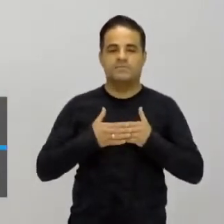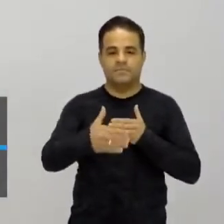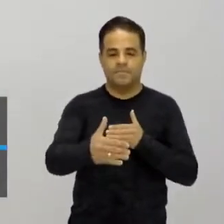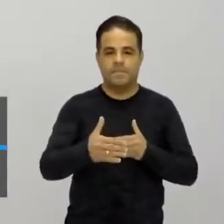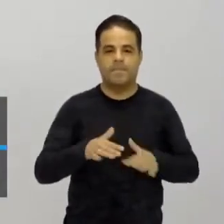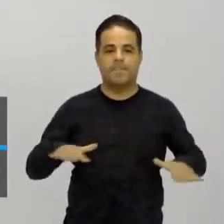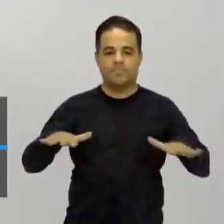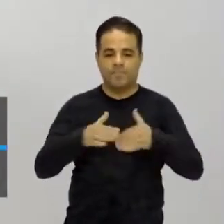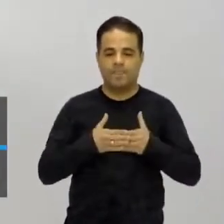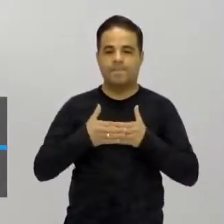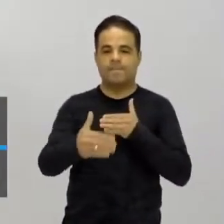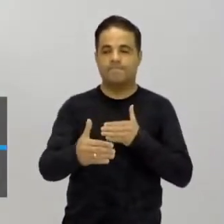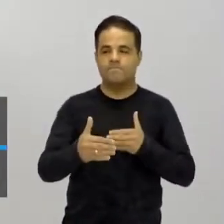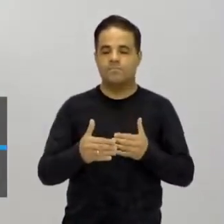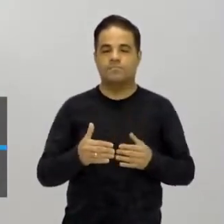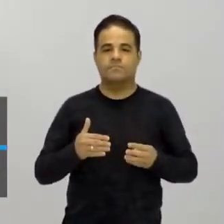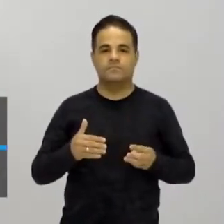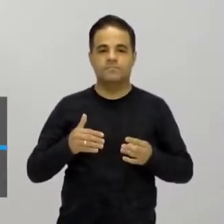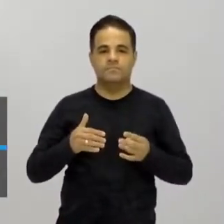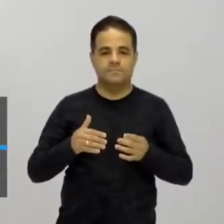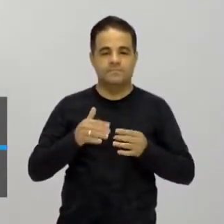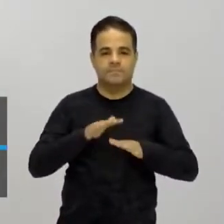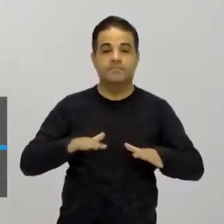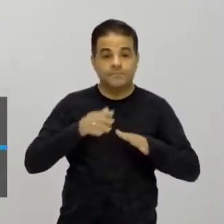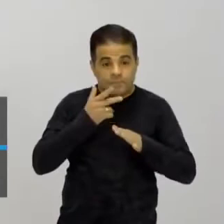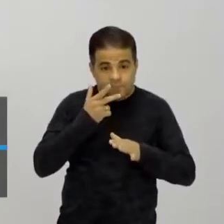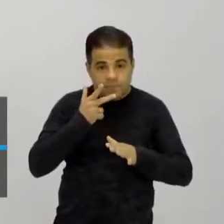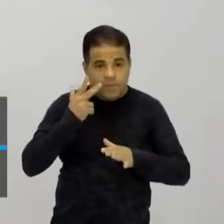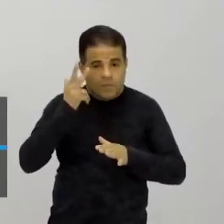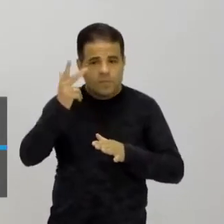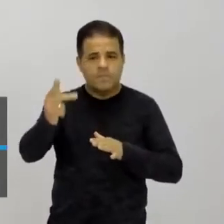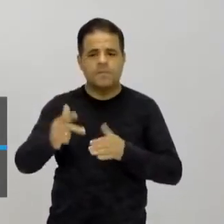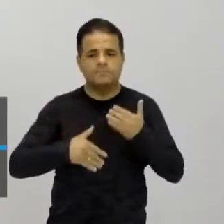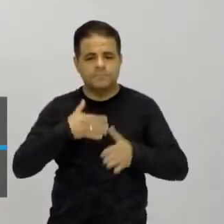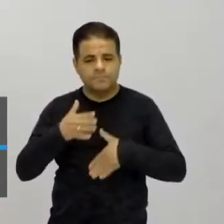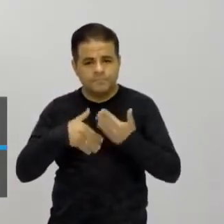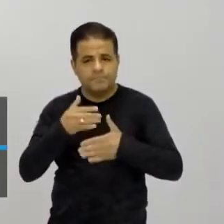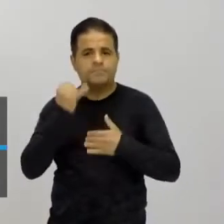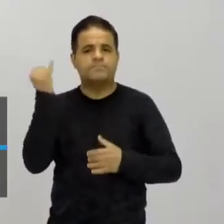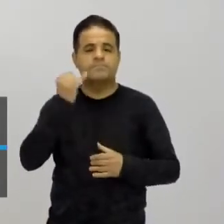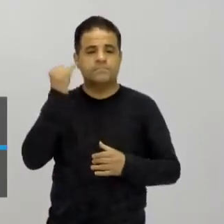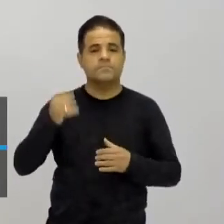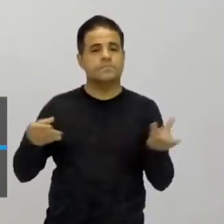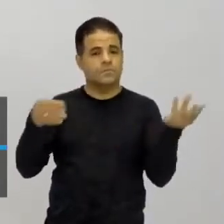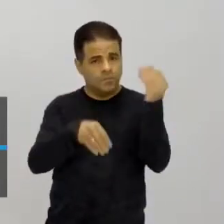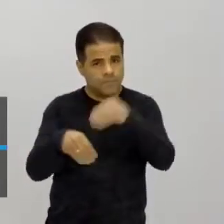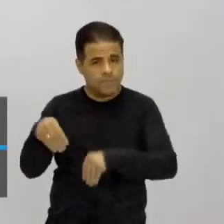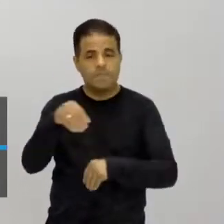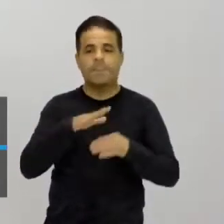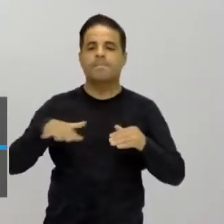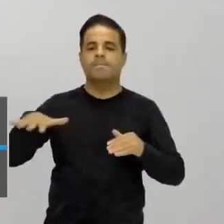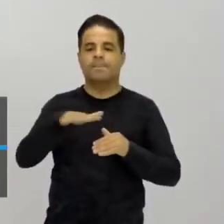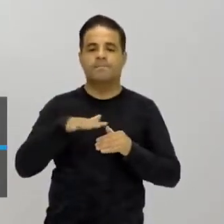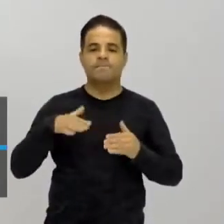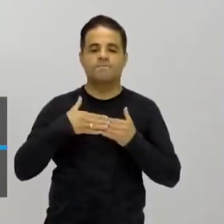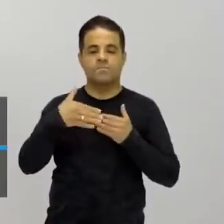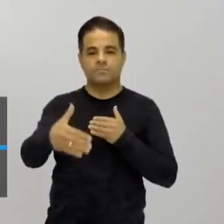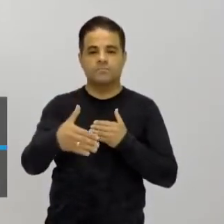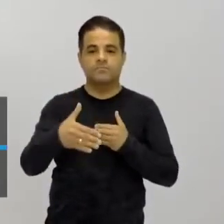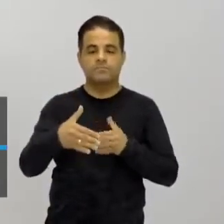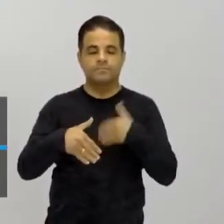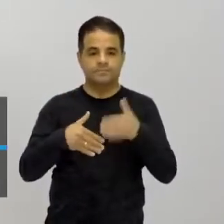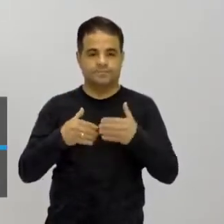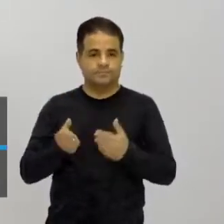tem um sistema já naturalmente que funciona e é importante, com a composição da atmosfera com